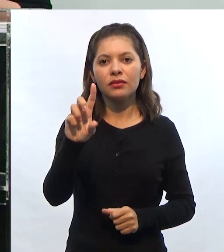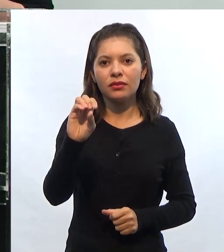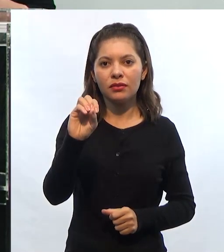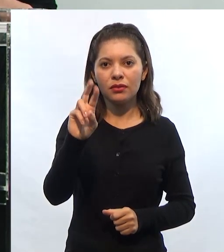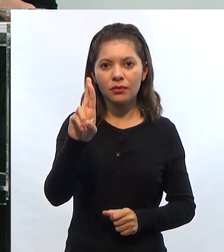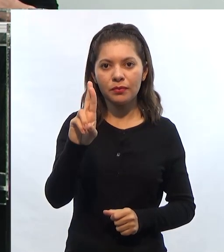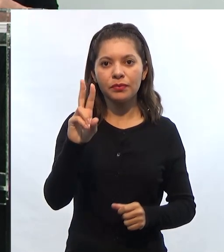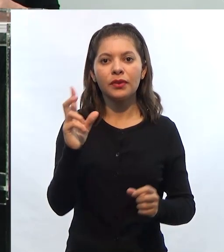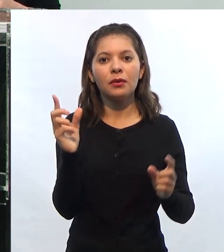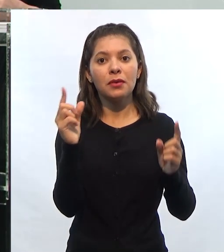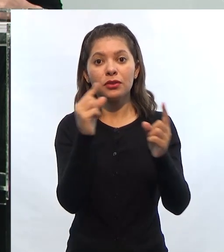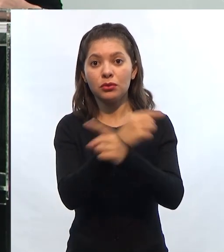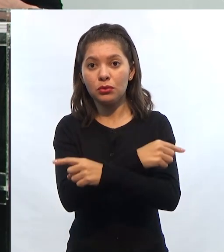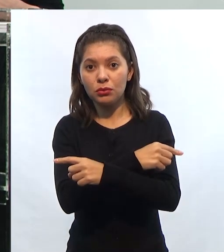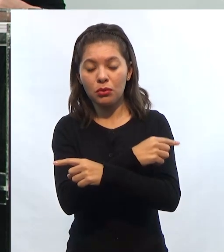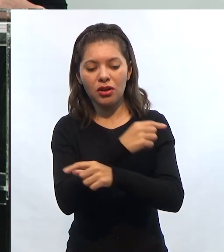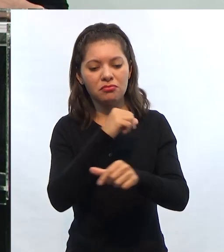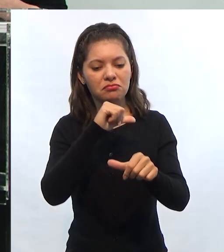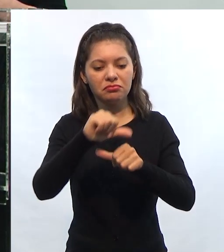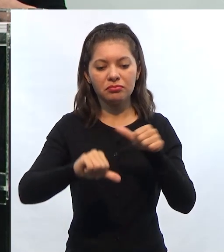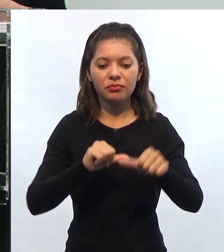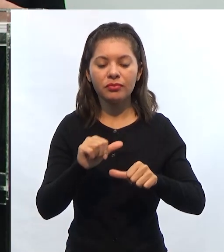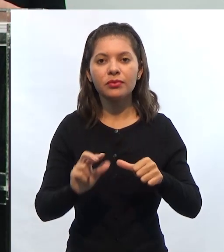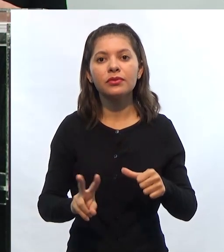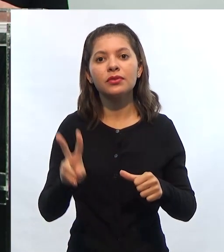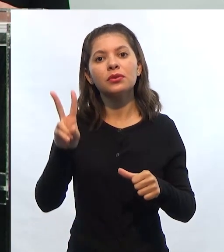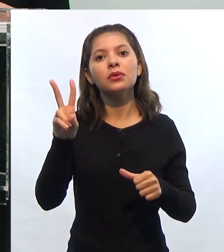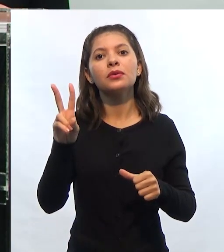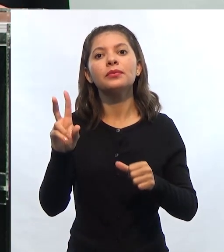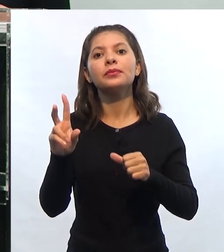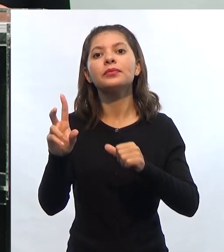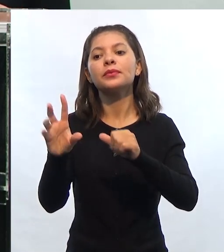que o consumidor precisa ou deseja.